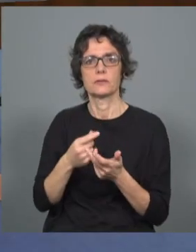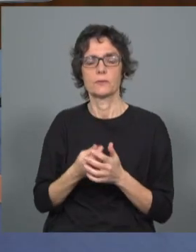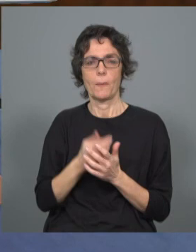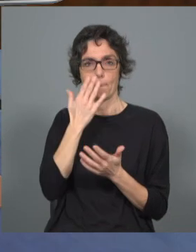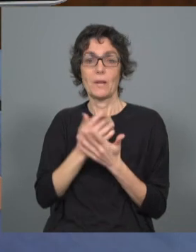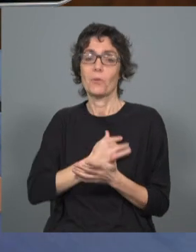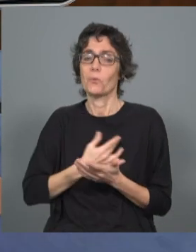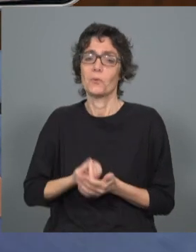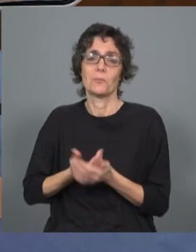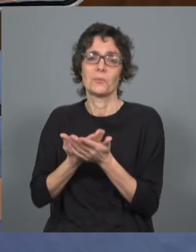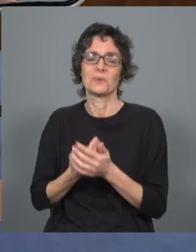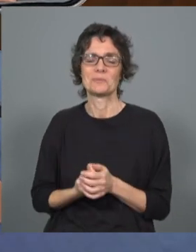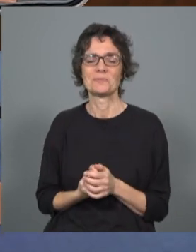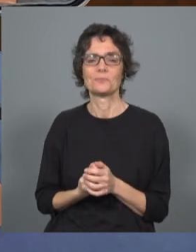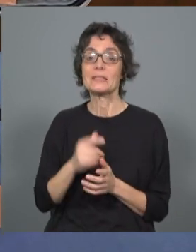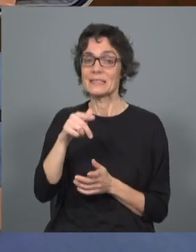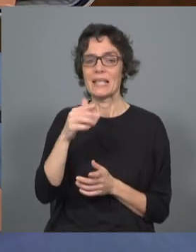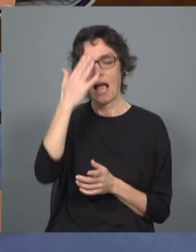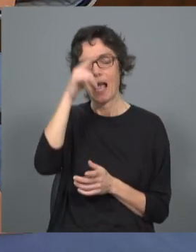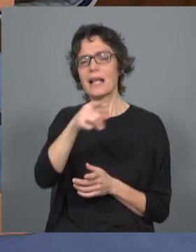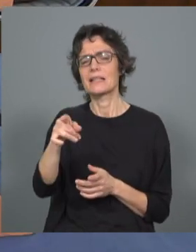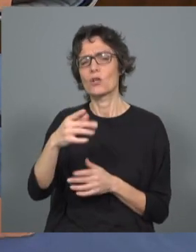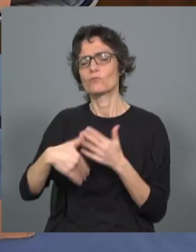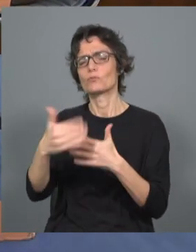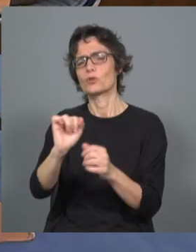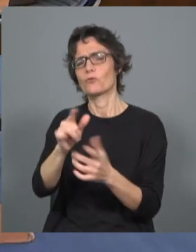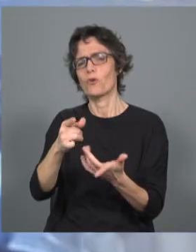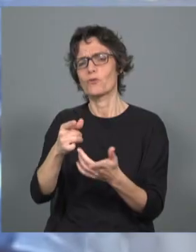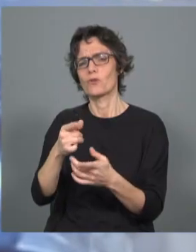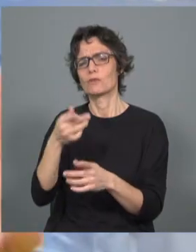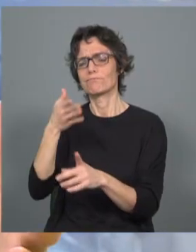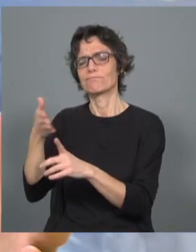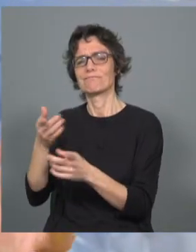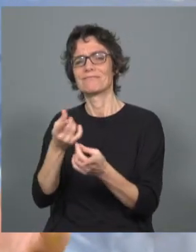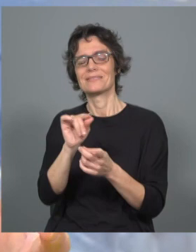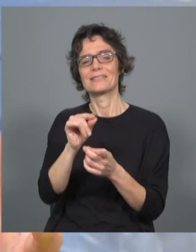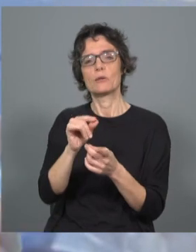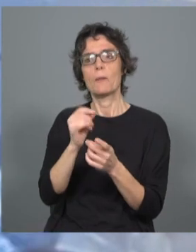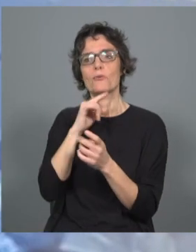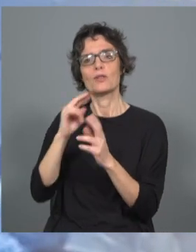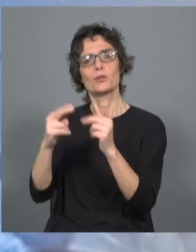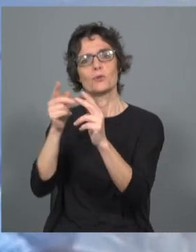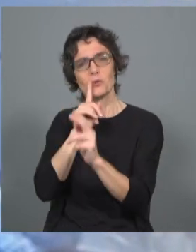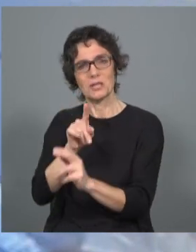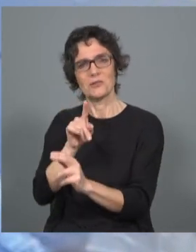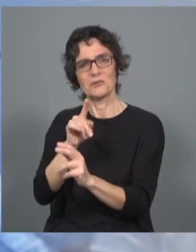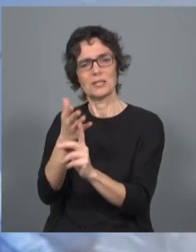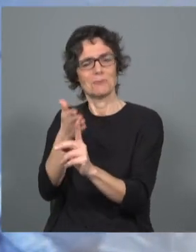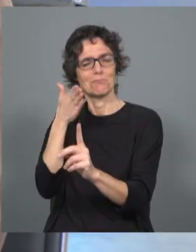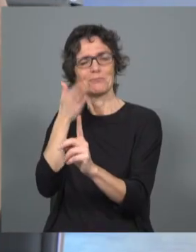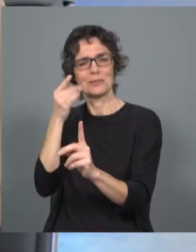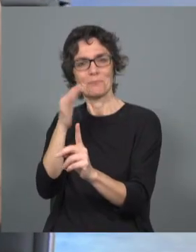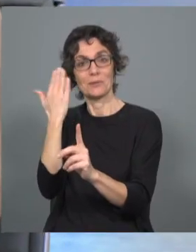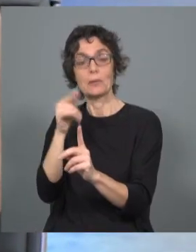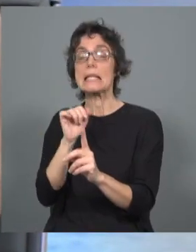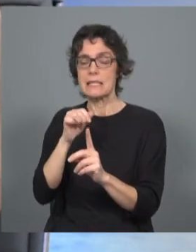isso que falou mais alto em todo este processo, foi, de facto, olharem sempre para essa possibilidade de uma reconstrução. Sempre. É esta ideia